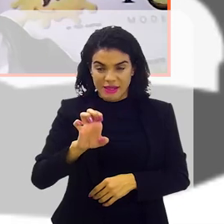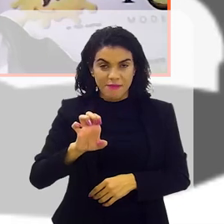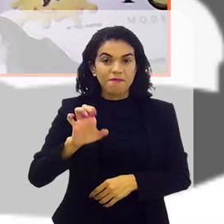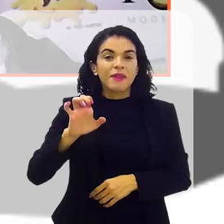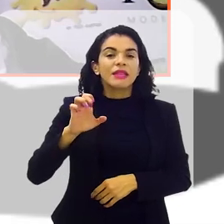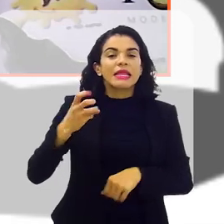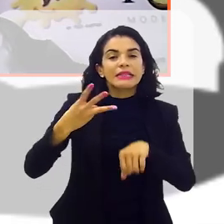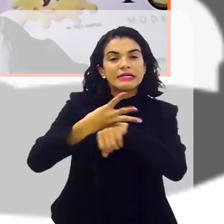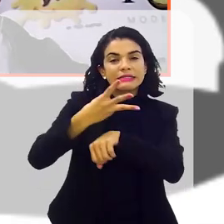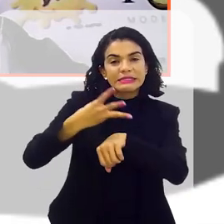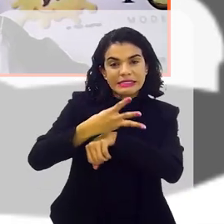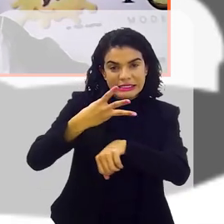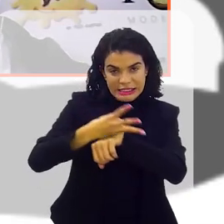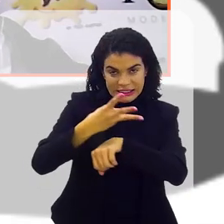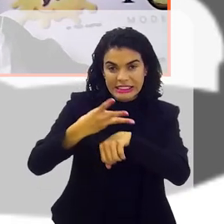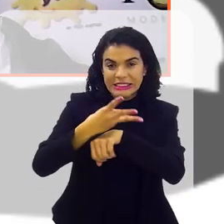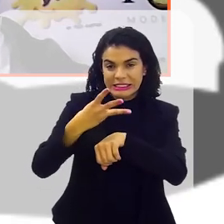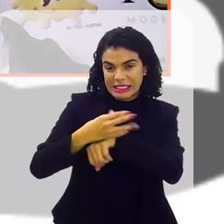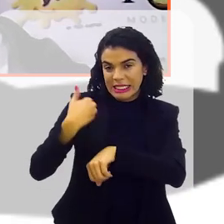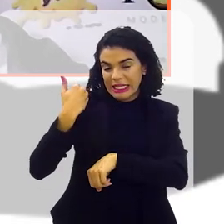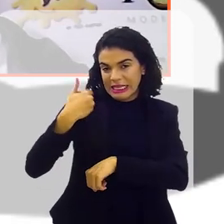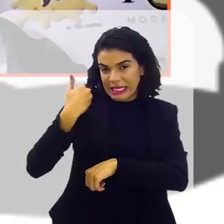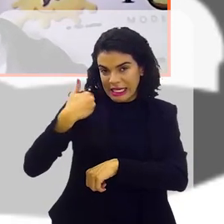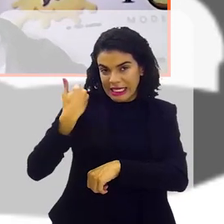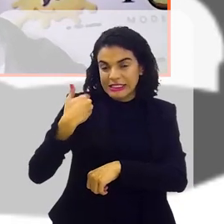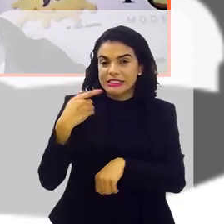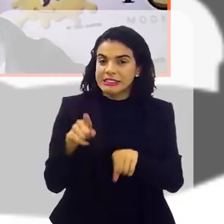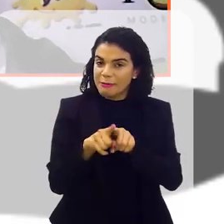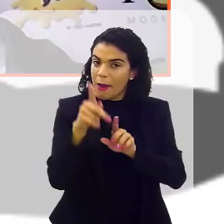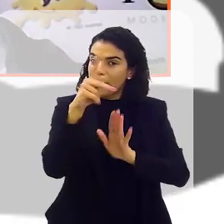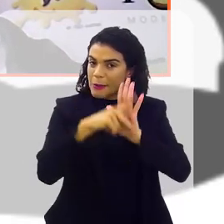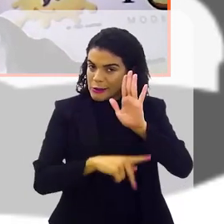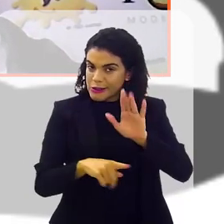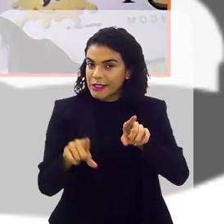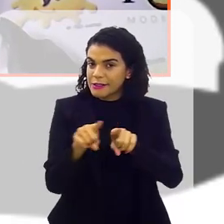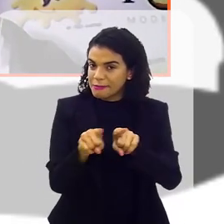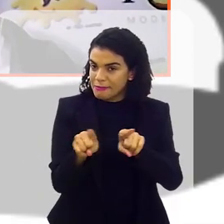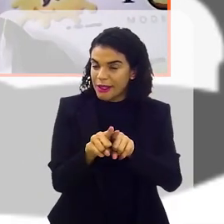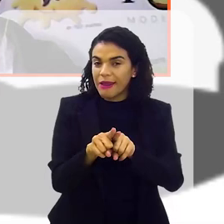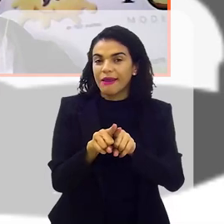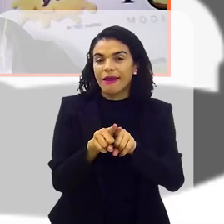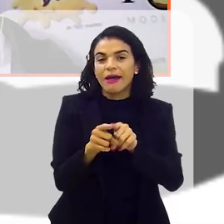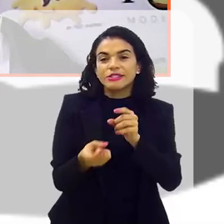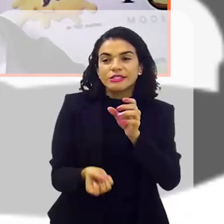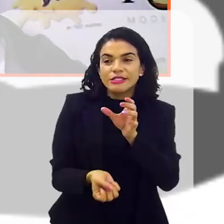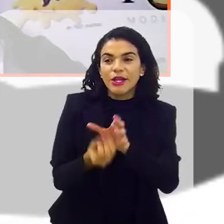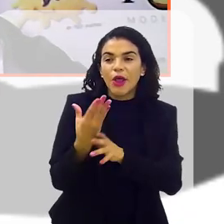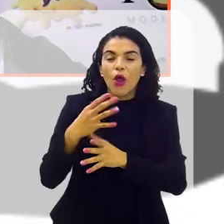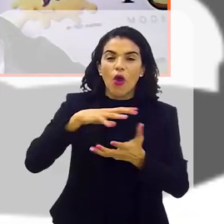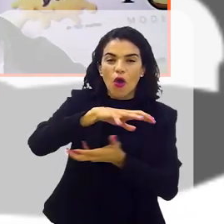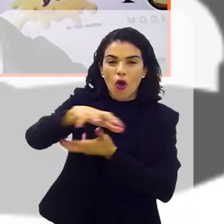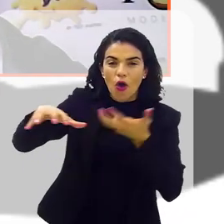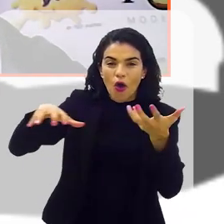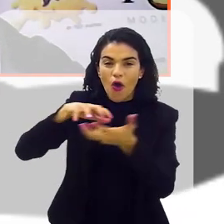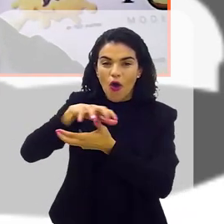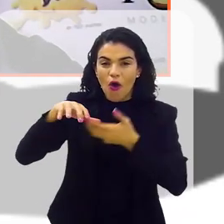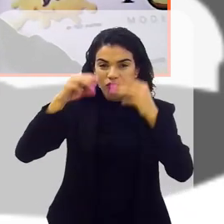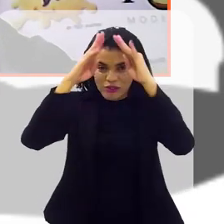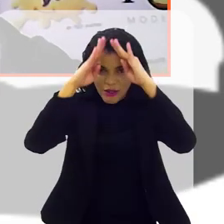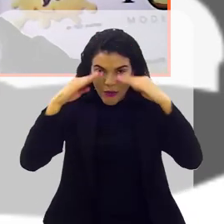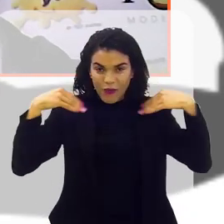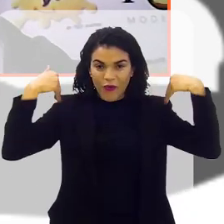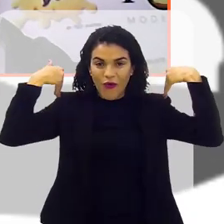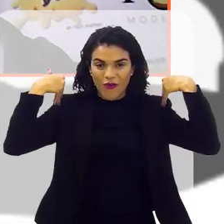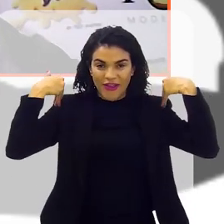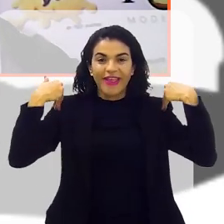maturidade eu dou aula para maturidade é um projeto que eu tenho da maturidade nós Montamos confusão no convento das